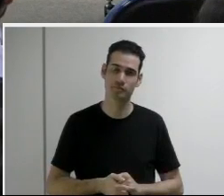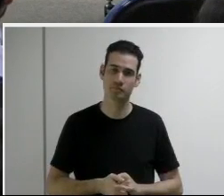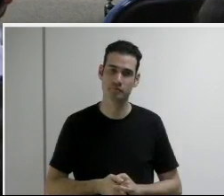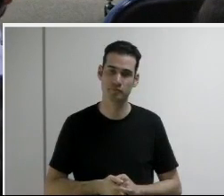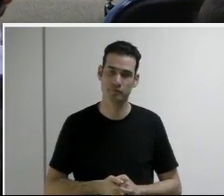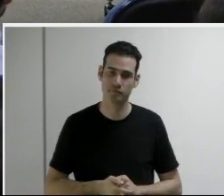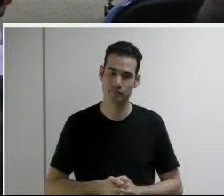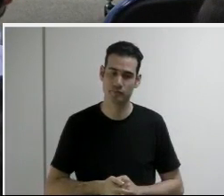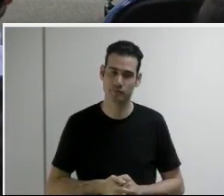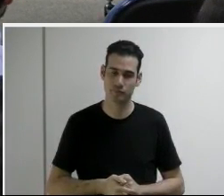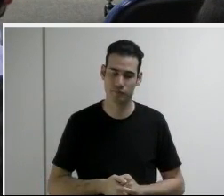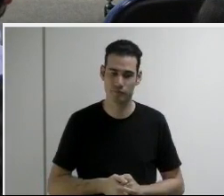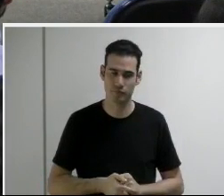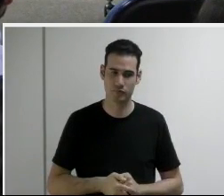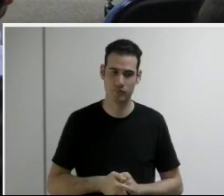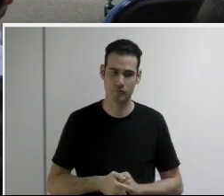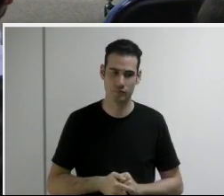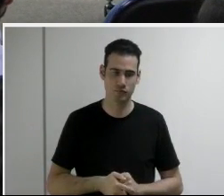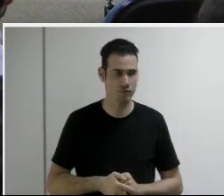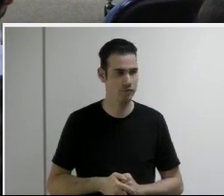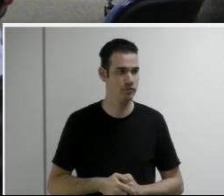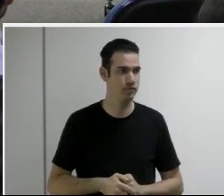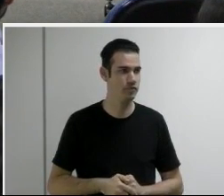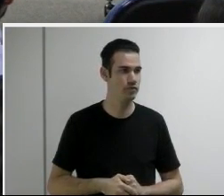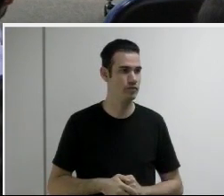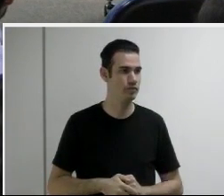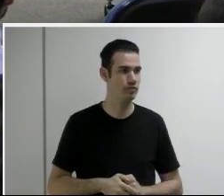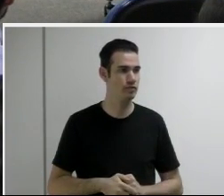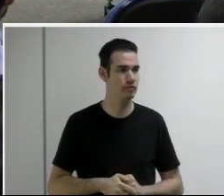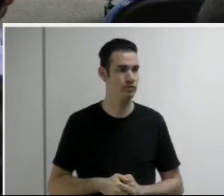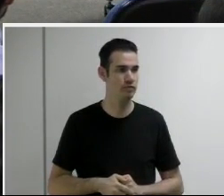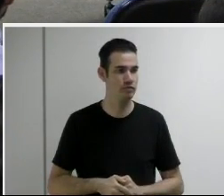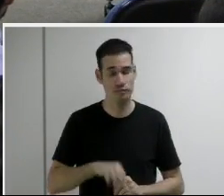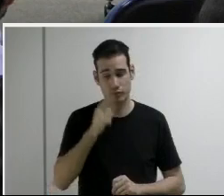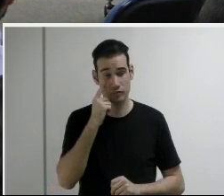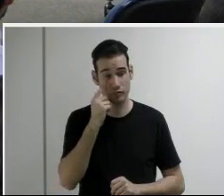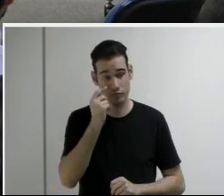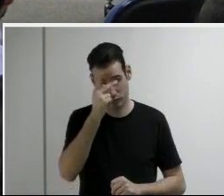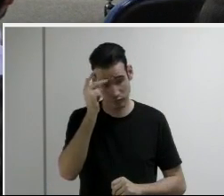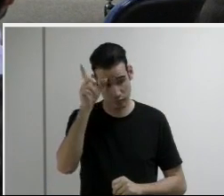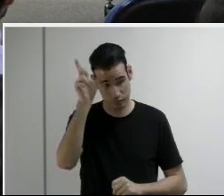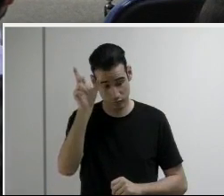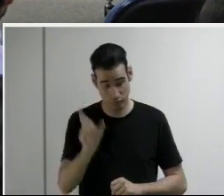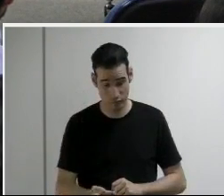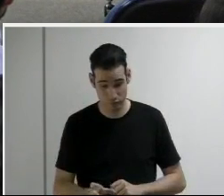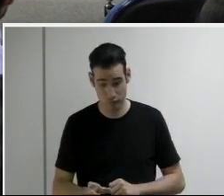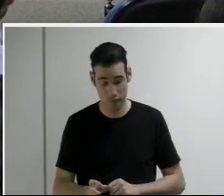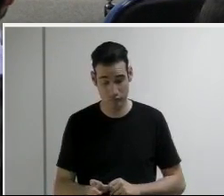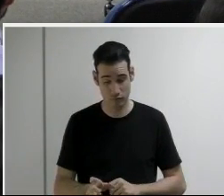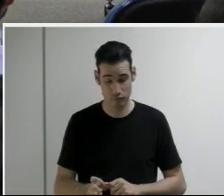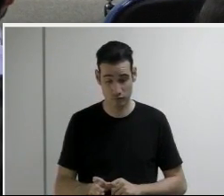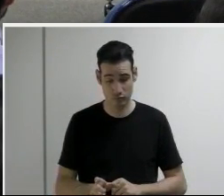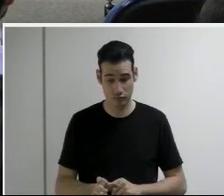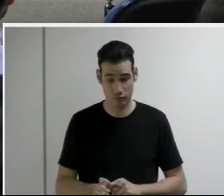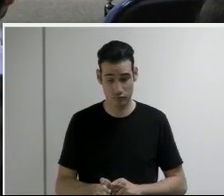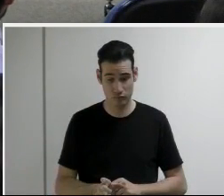a um benefício, uma legítima expectativa do consumidor e um benefício mais concreto, né?